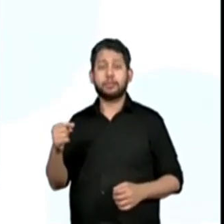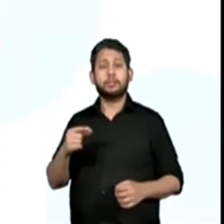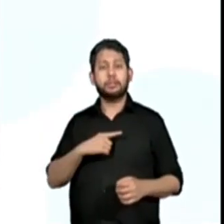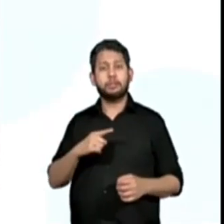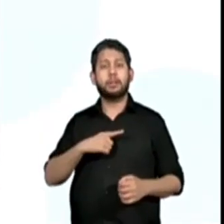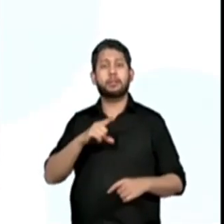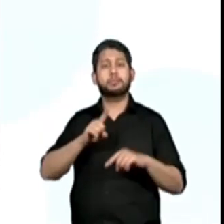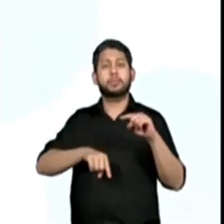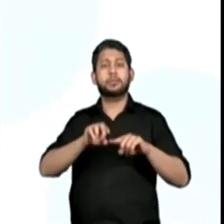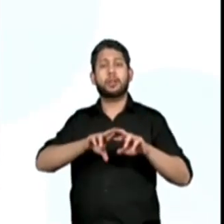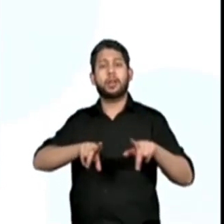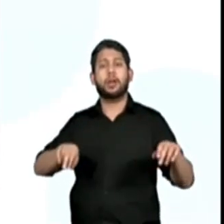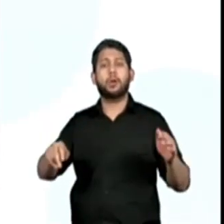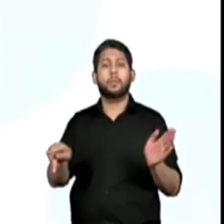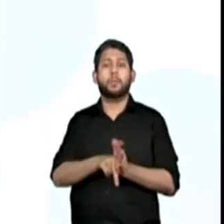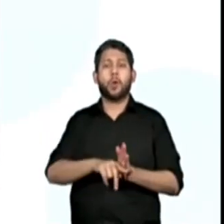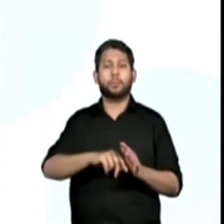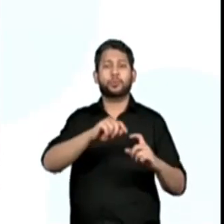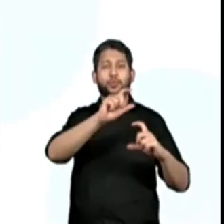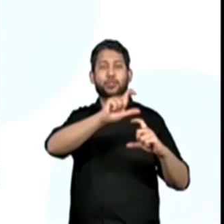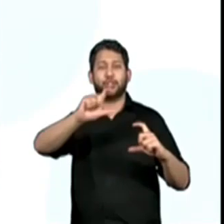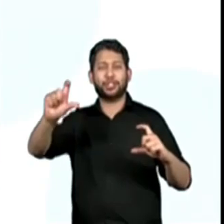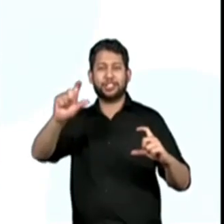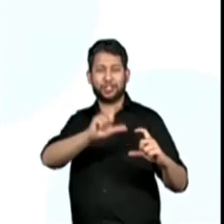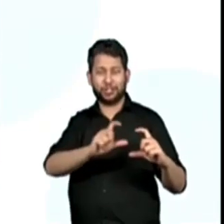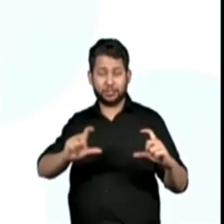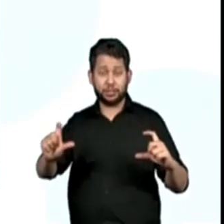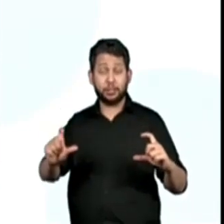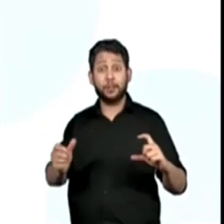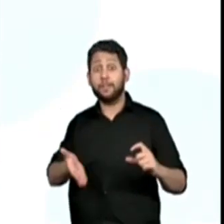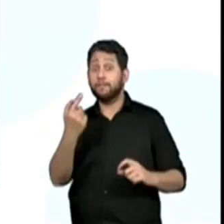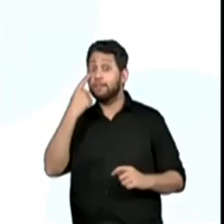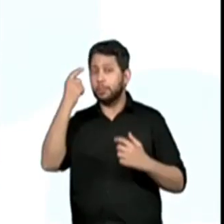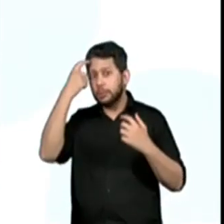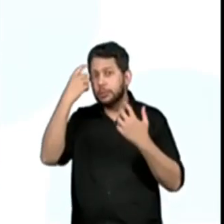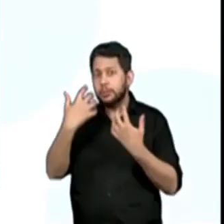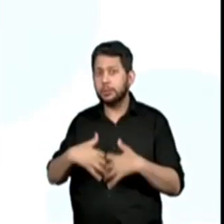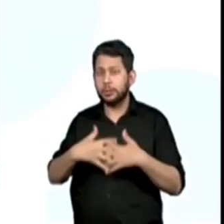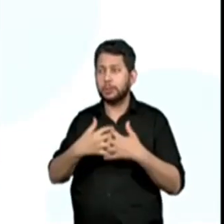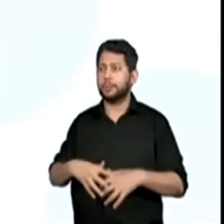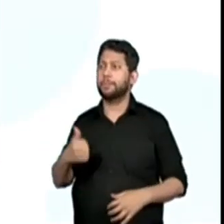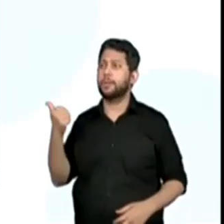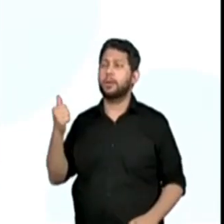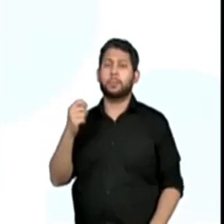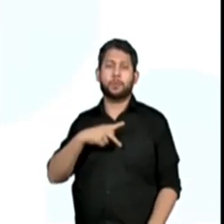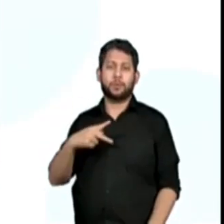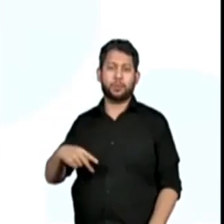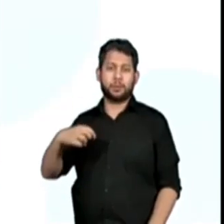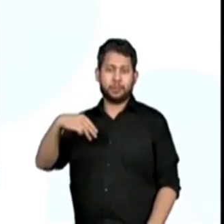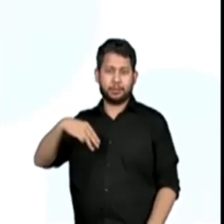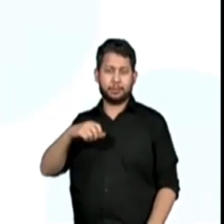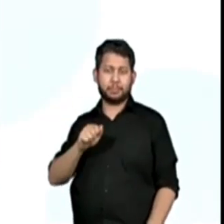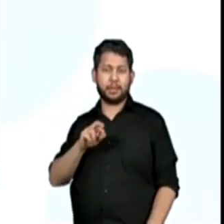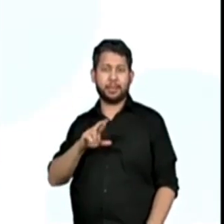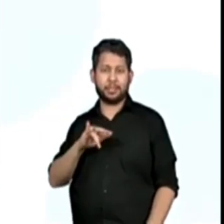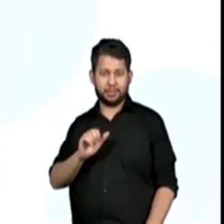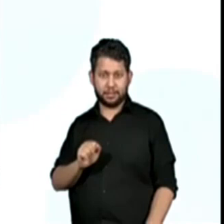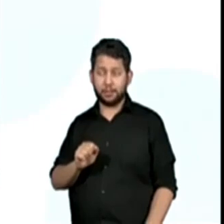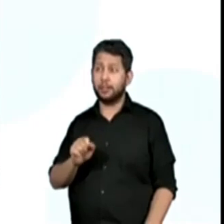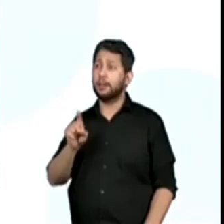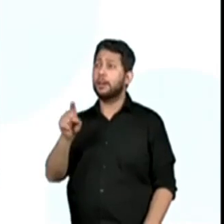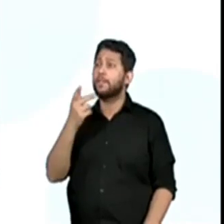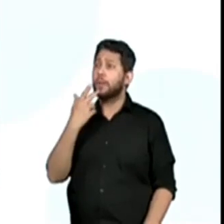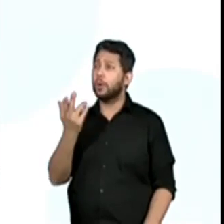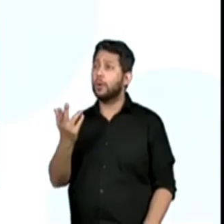elementos usados na tirinha, certo? Olha que legal, a Promaria da Escola Júlio Mesquita disseram